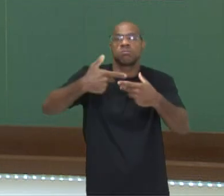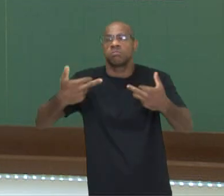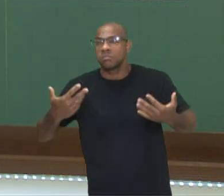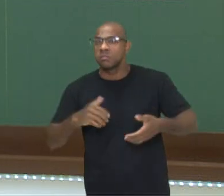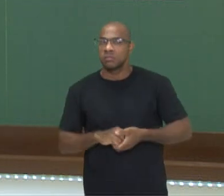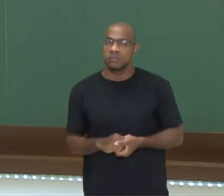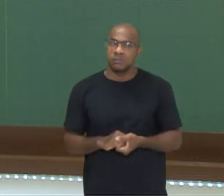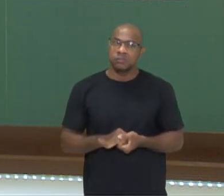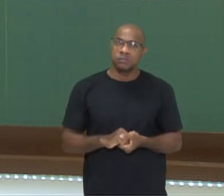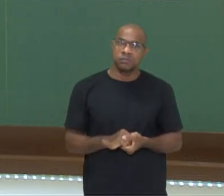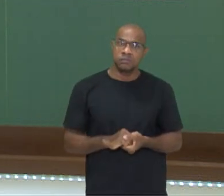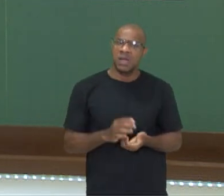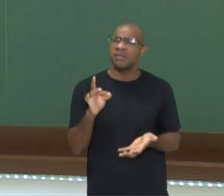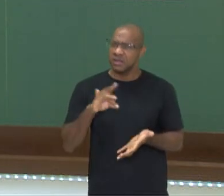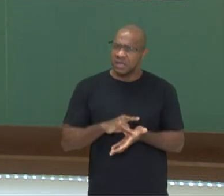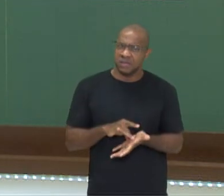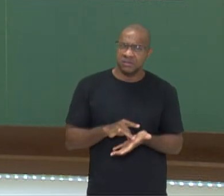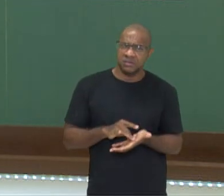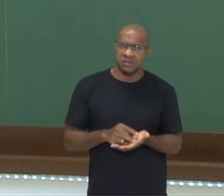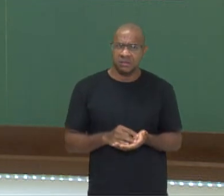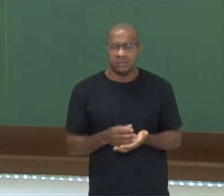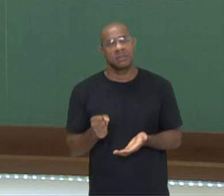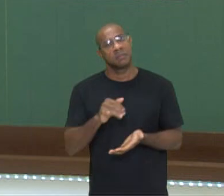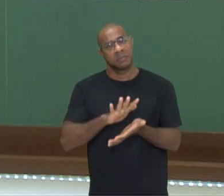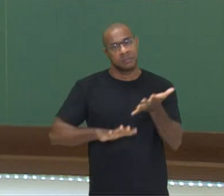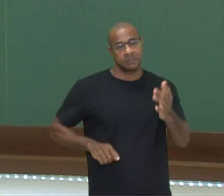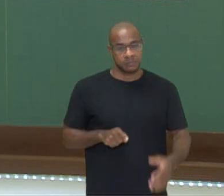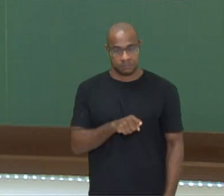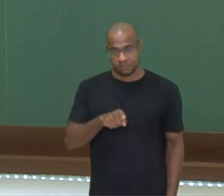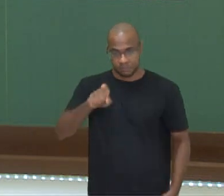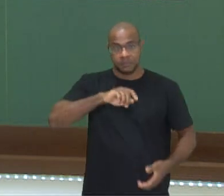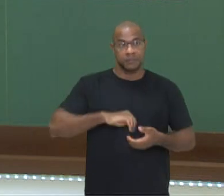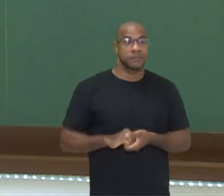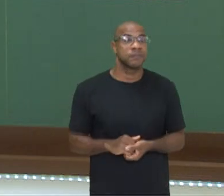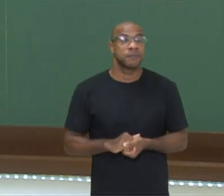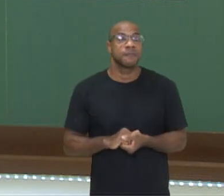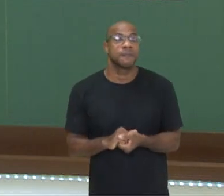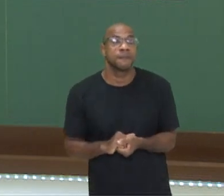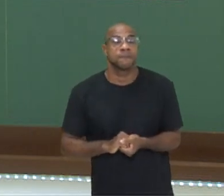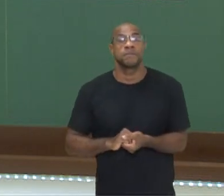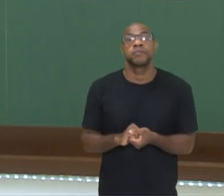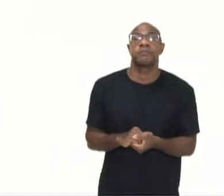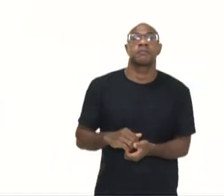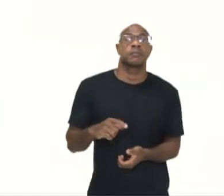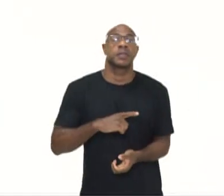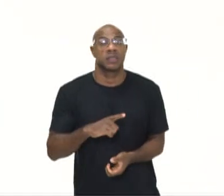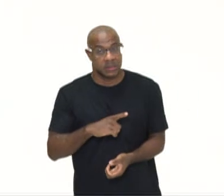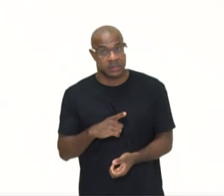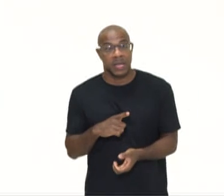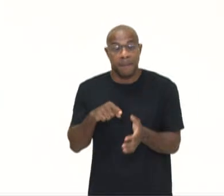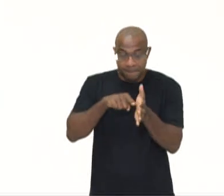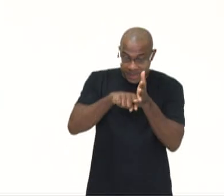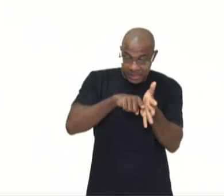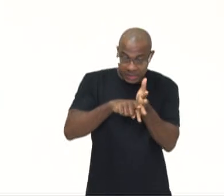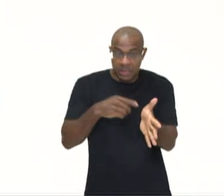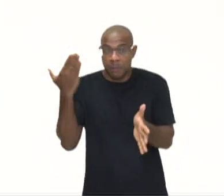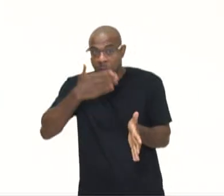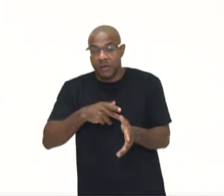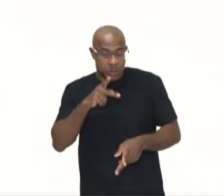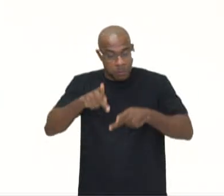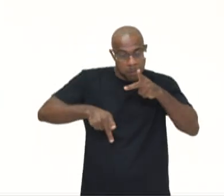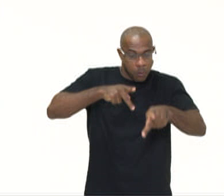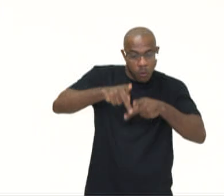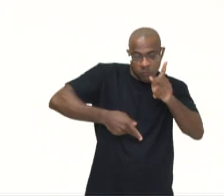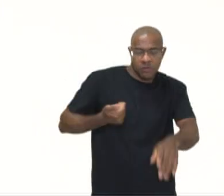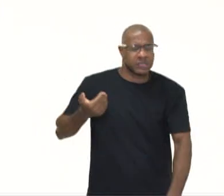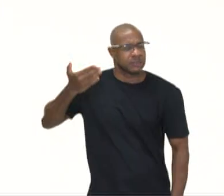isso corresponde à realidade? A primeira atividade para você. Há provas de que povos da antiguidade na bacia